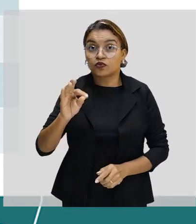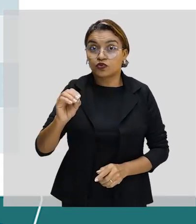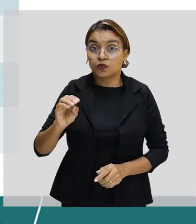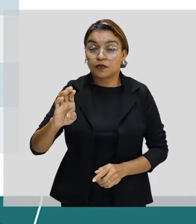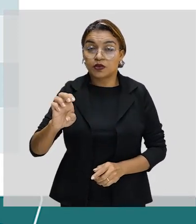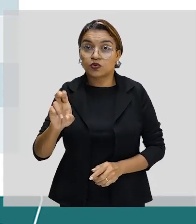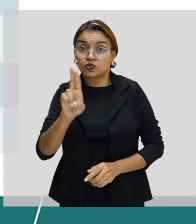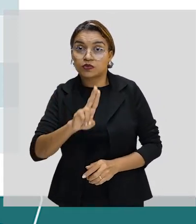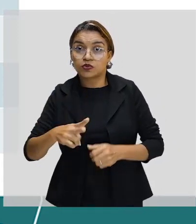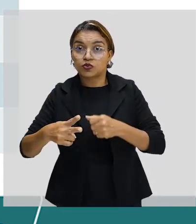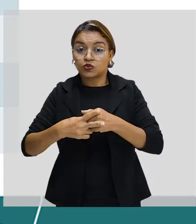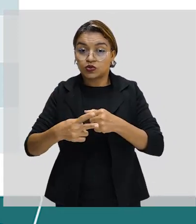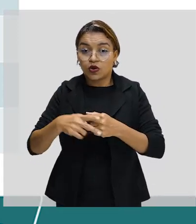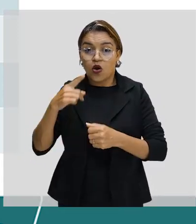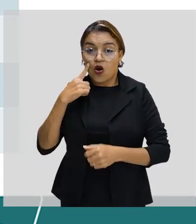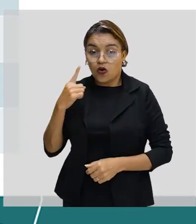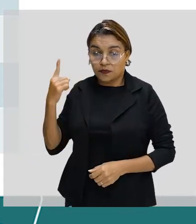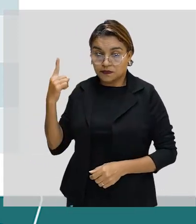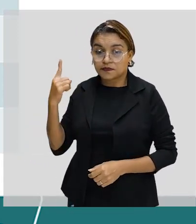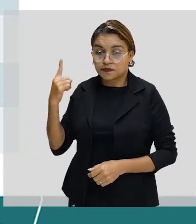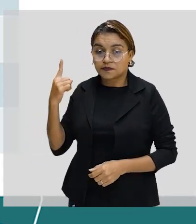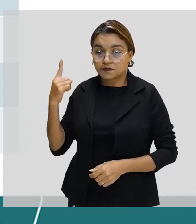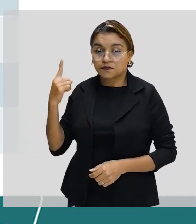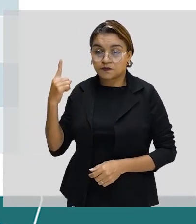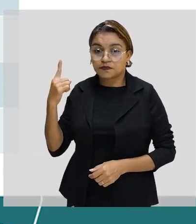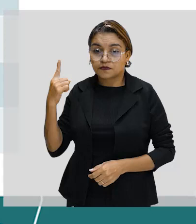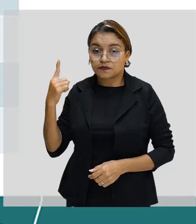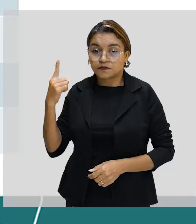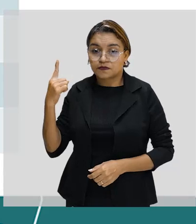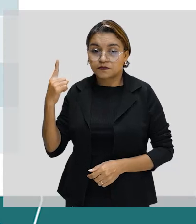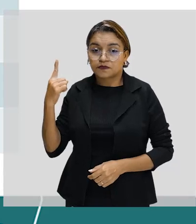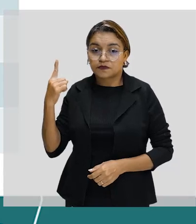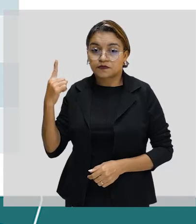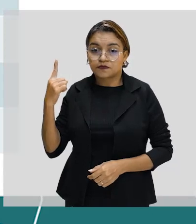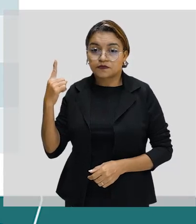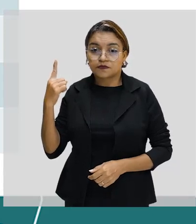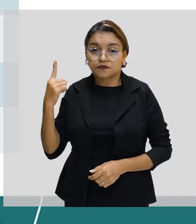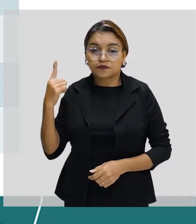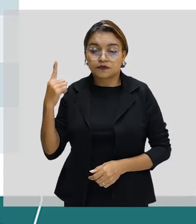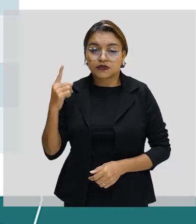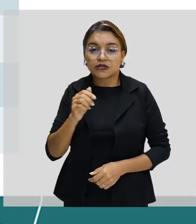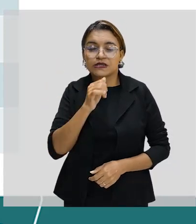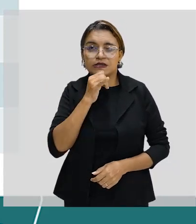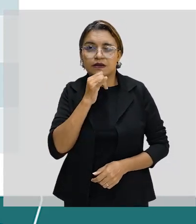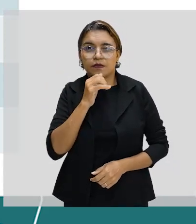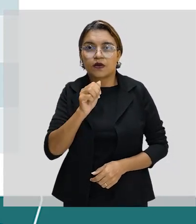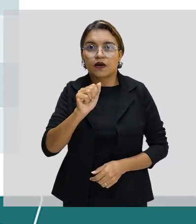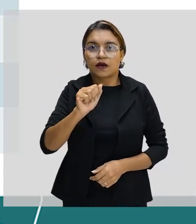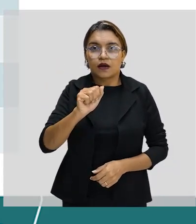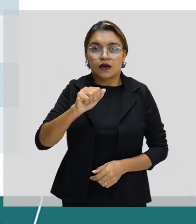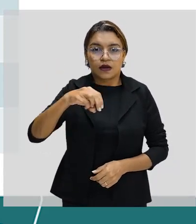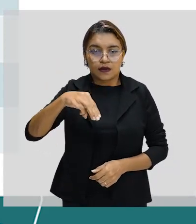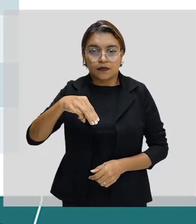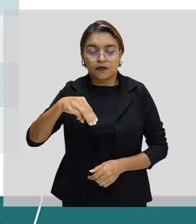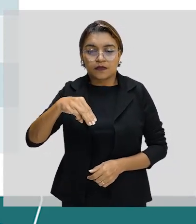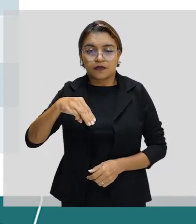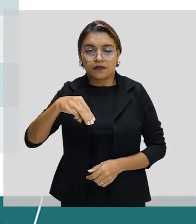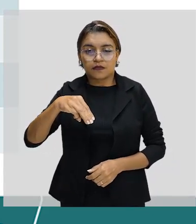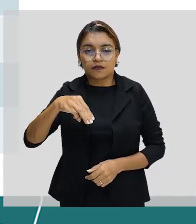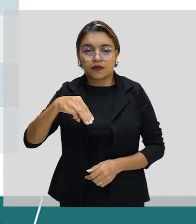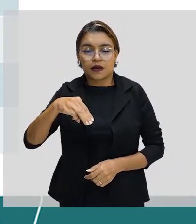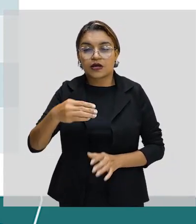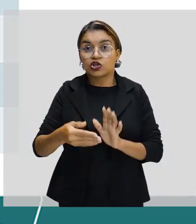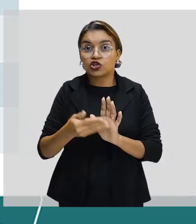sujeito, am, are ou is. Contração de am é o apóstrofo M, contração de are é o